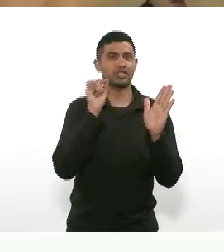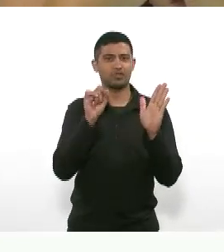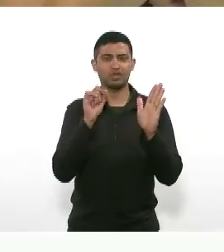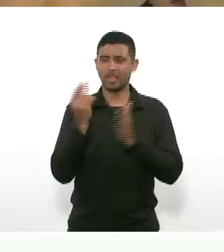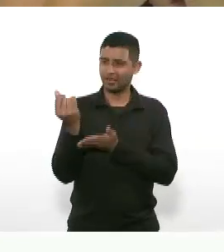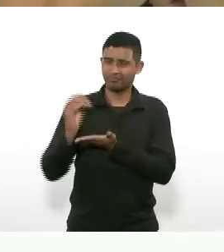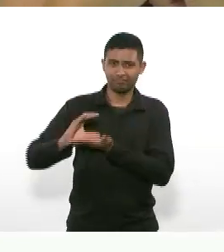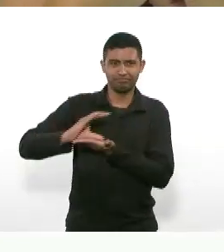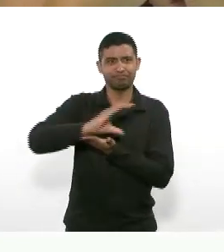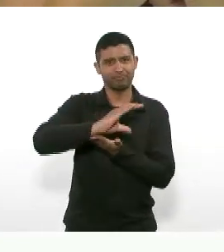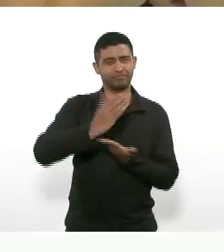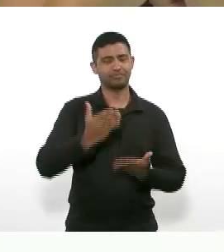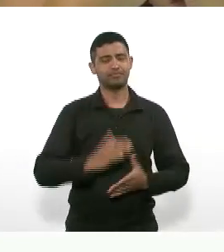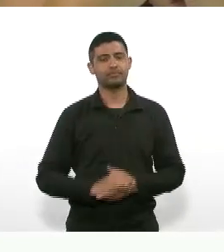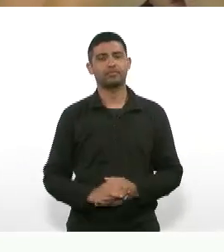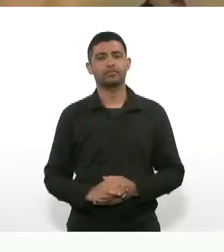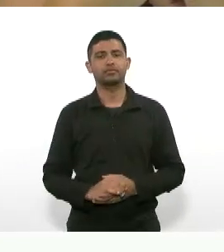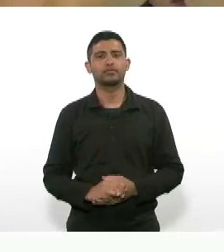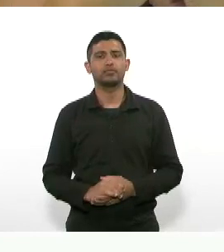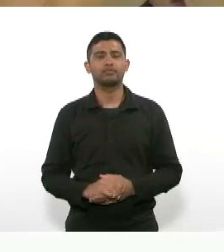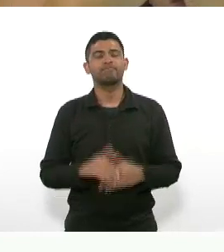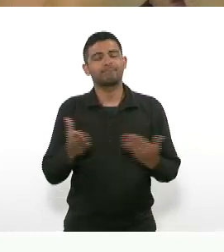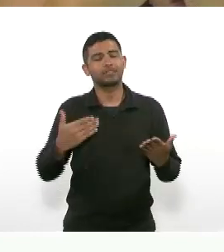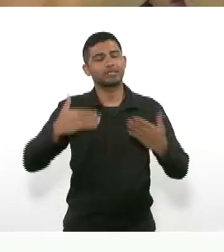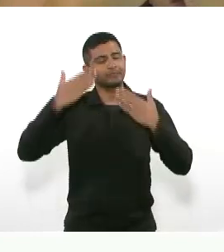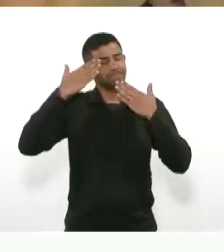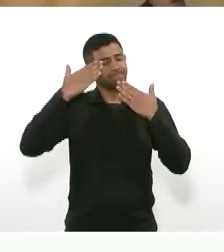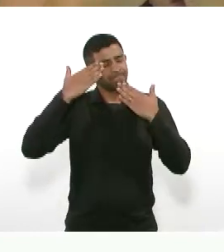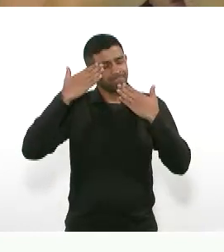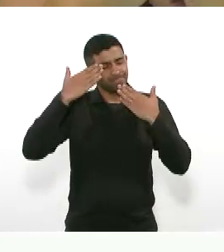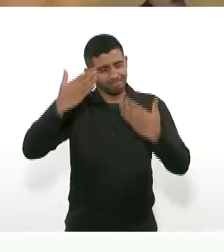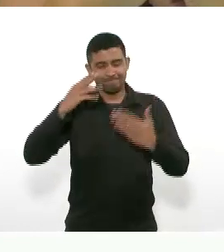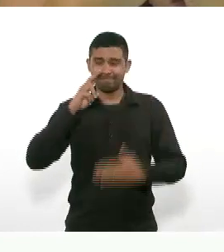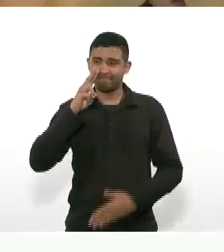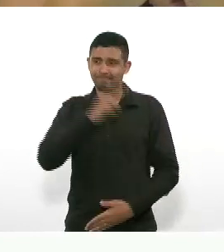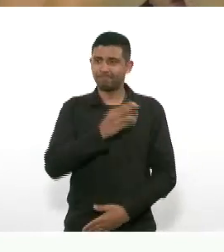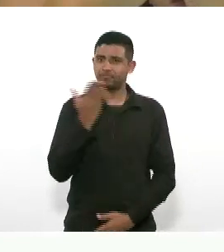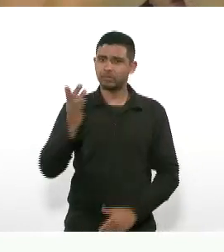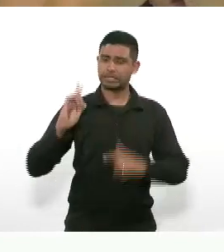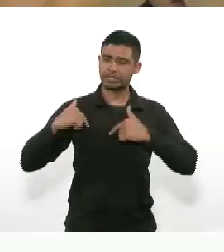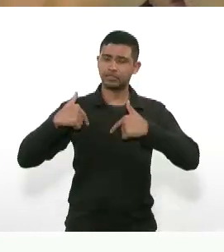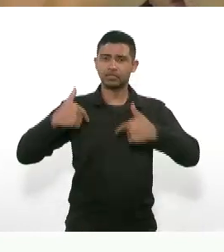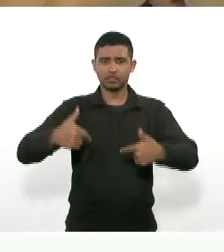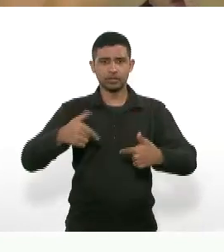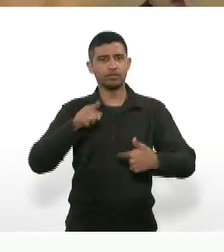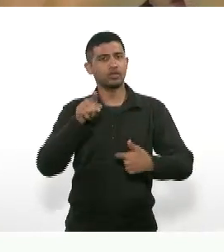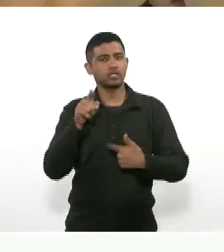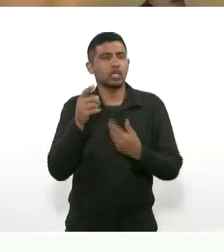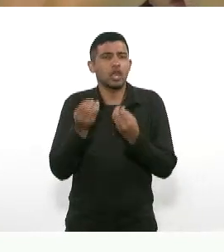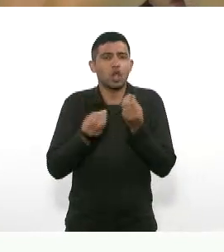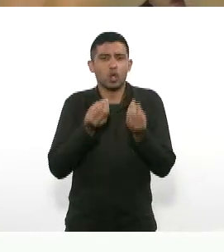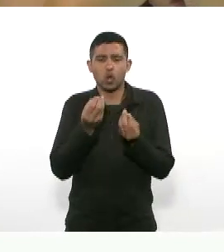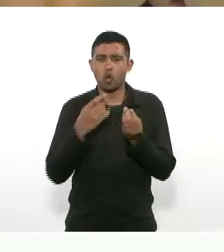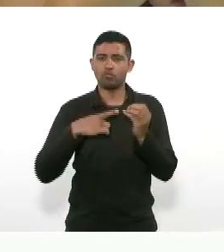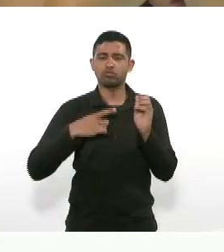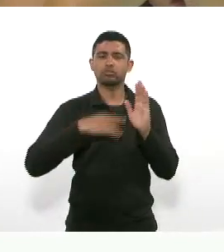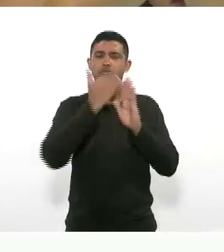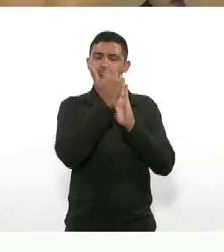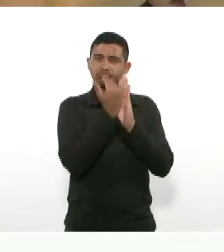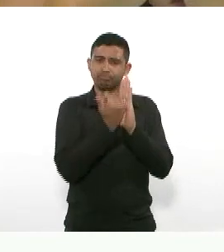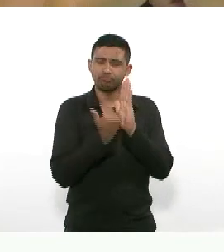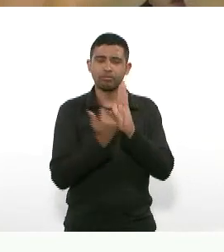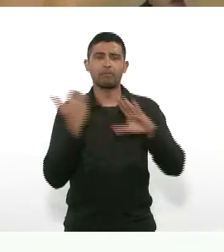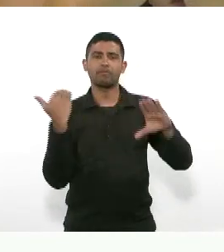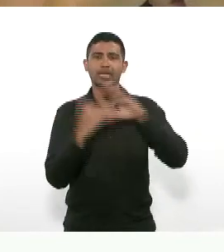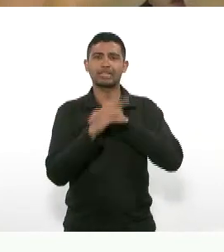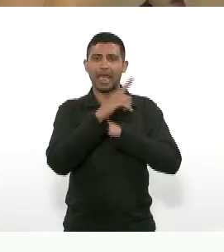desse repasse. Então, nesse sentido, eu agradeço profundamente a sua iniciativa de poder colocar isso para passar para o Executivo,